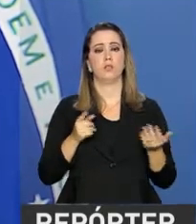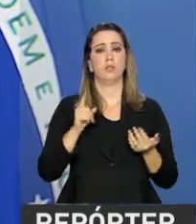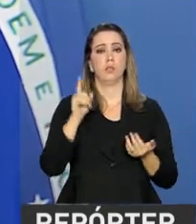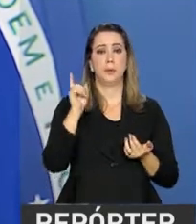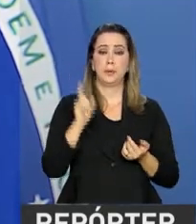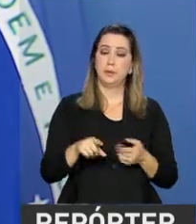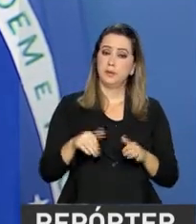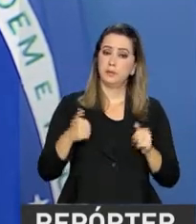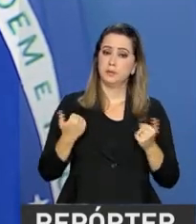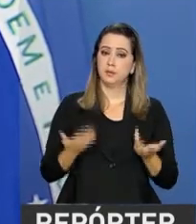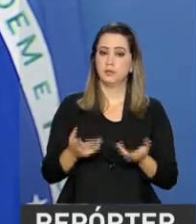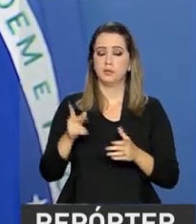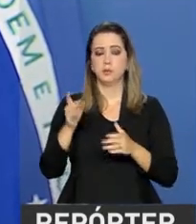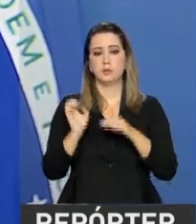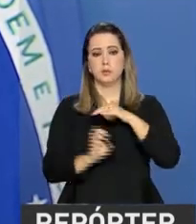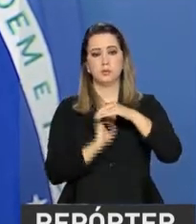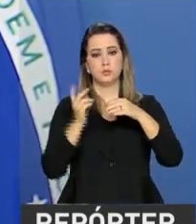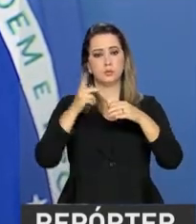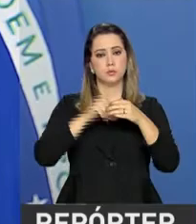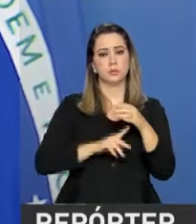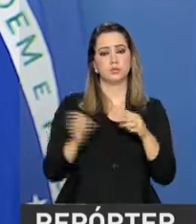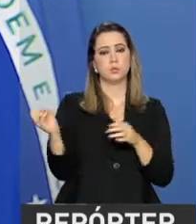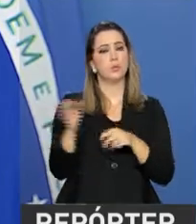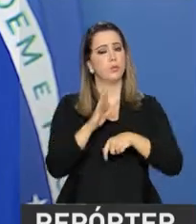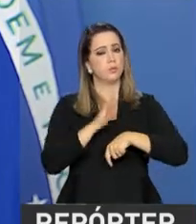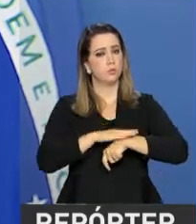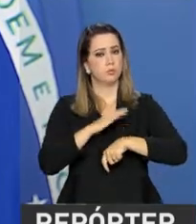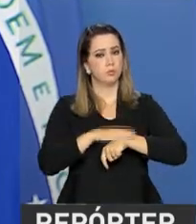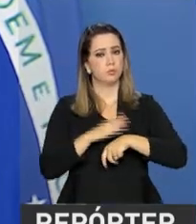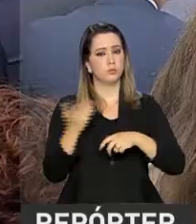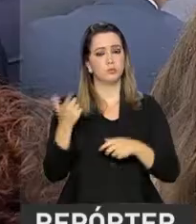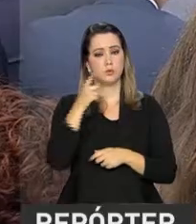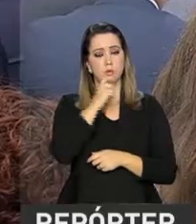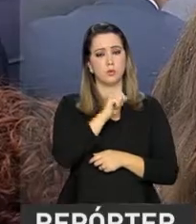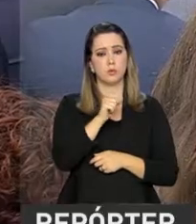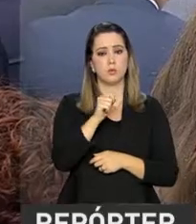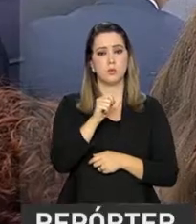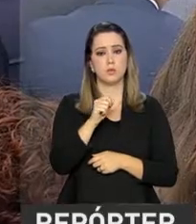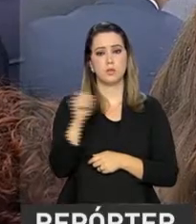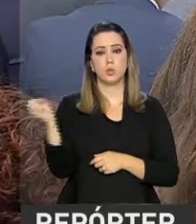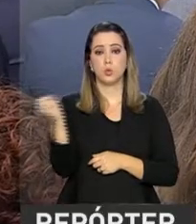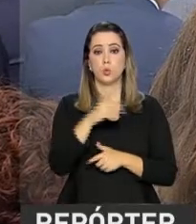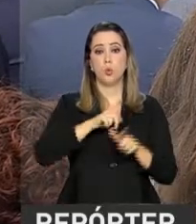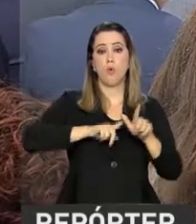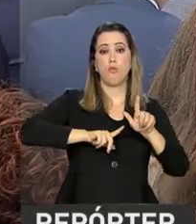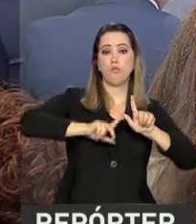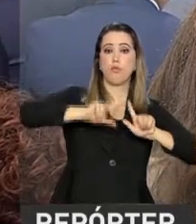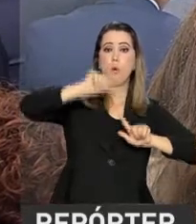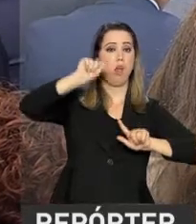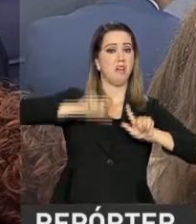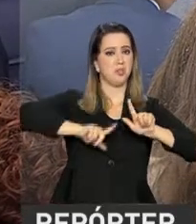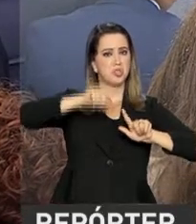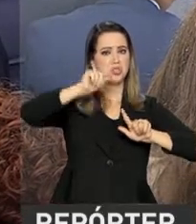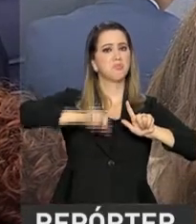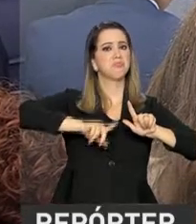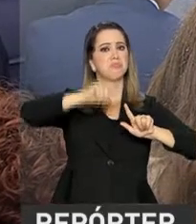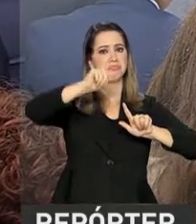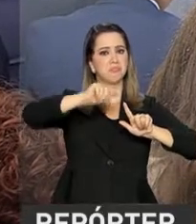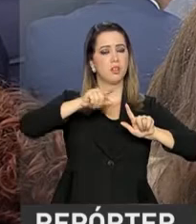a petrobras nesta nova fase atingiu um recorde de produção